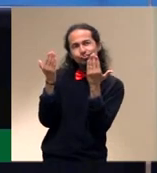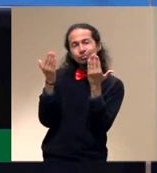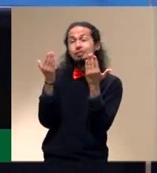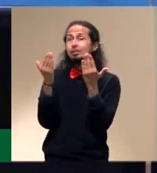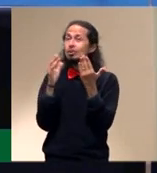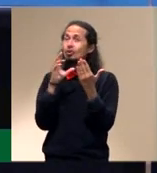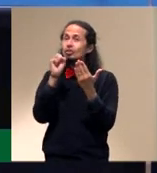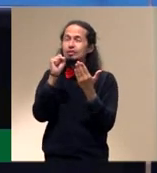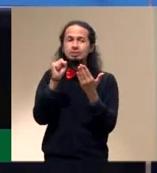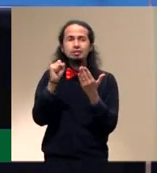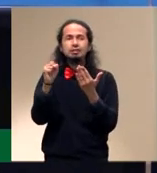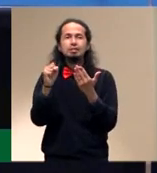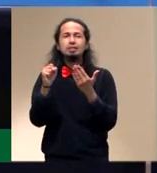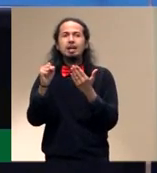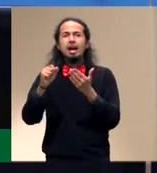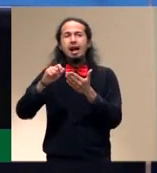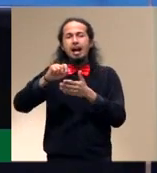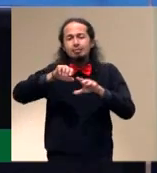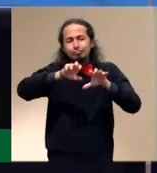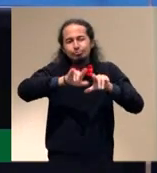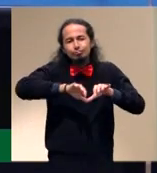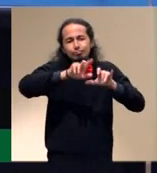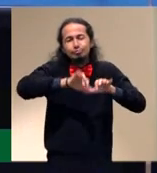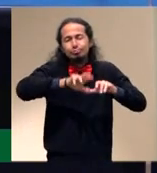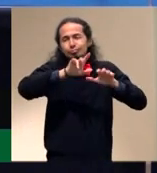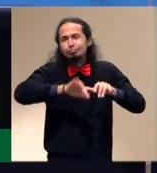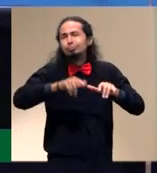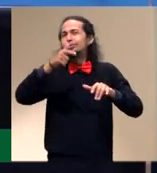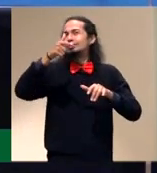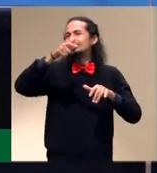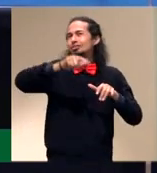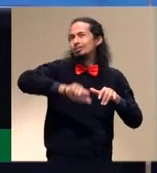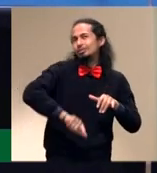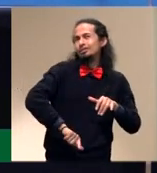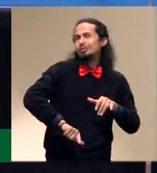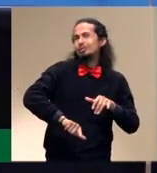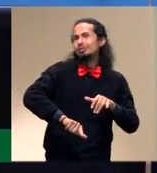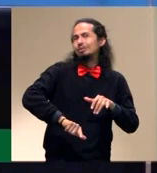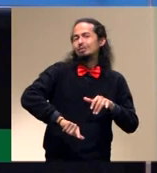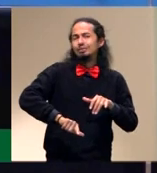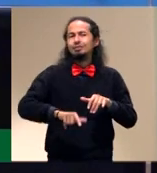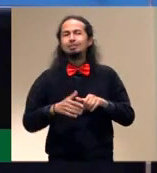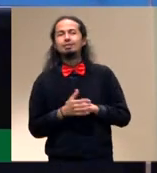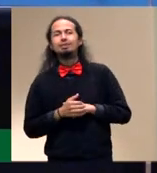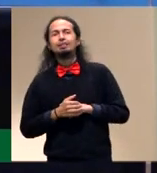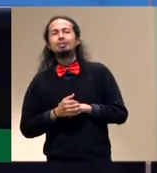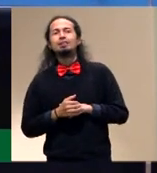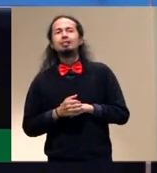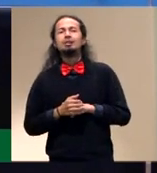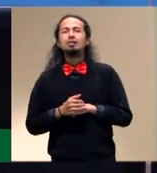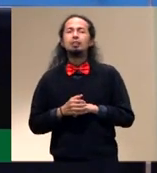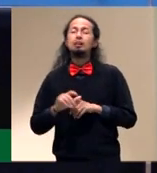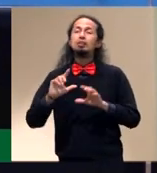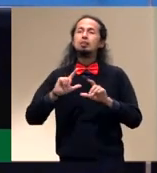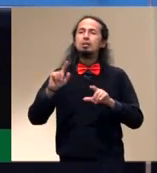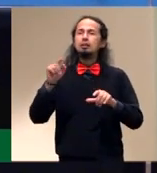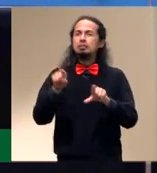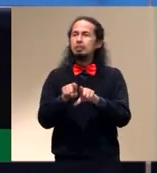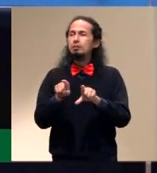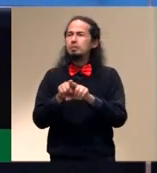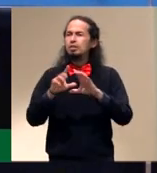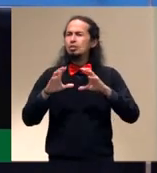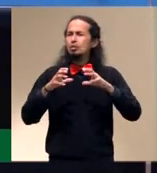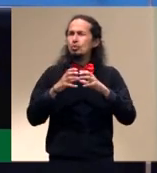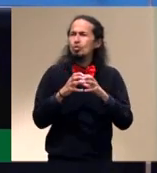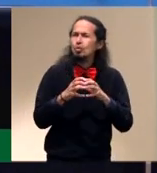a escrita dessa reedição, né? Da mesma forma, um processo intenso com grupos de formação, com grupos